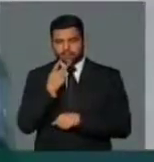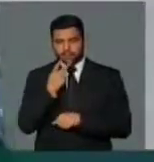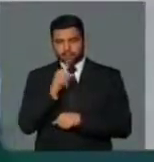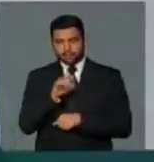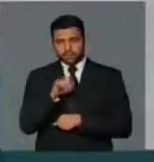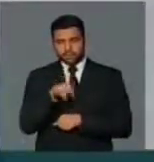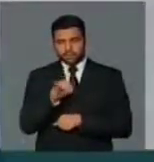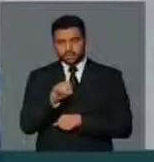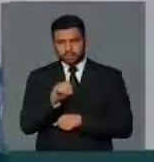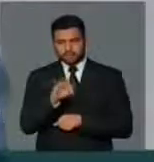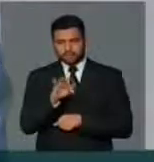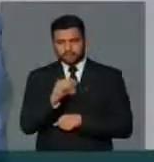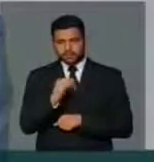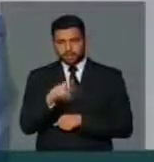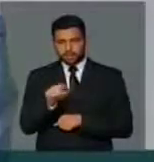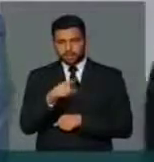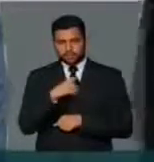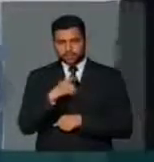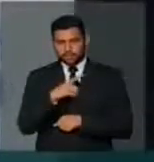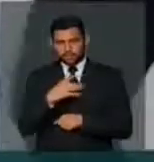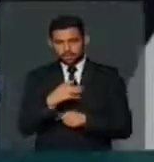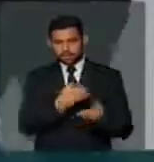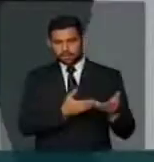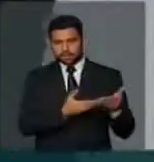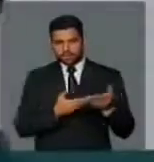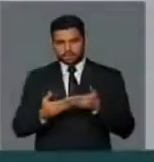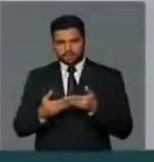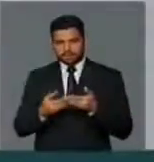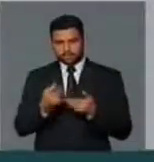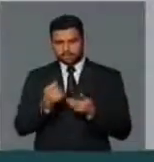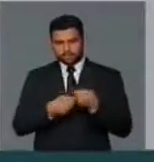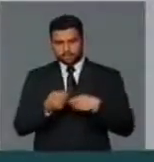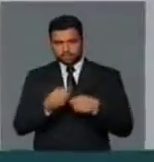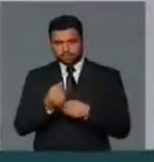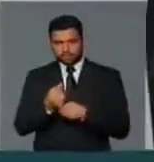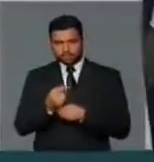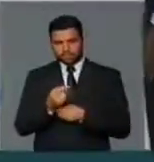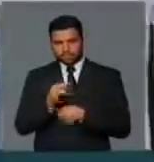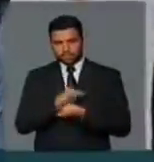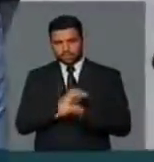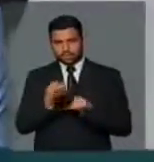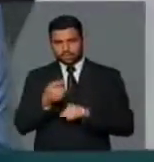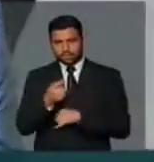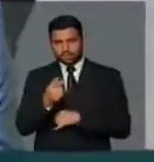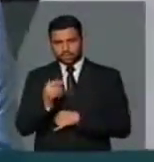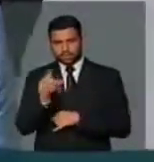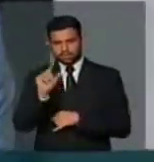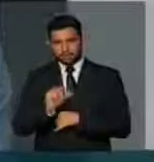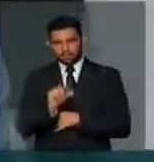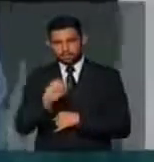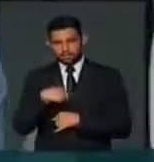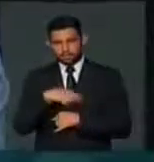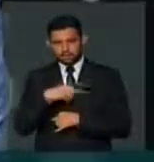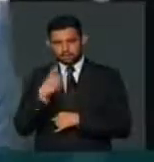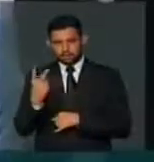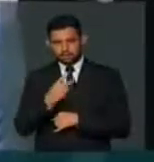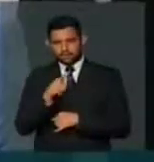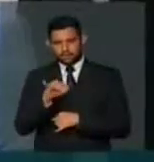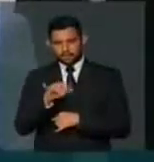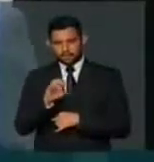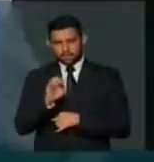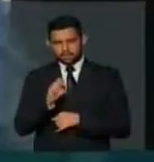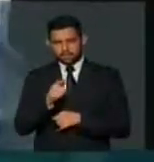de sonegação fiscal, onde ele teria recebido recursos e declarado um recurso menor oriundo da Valec